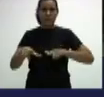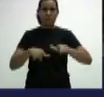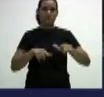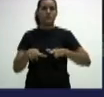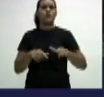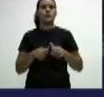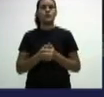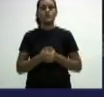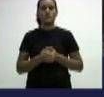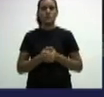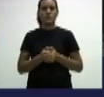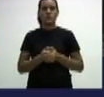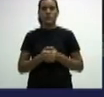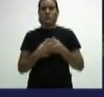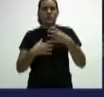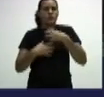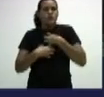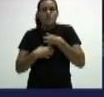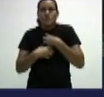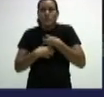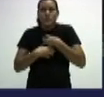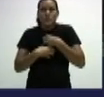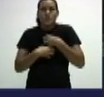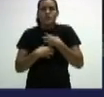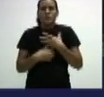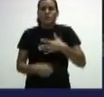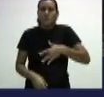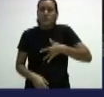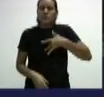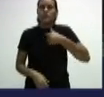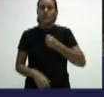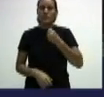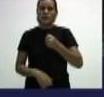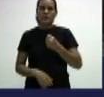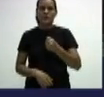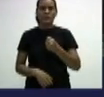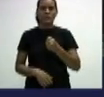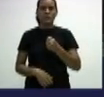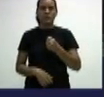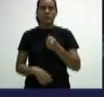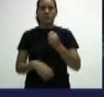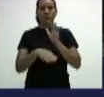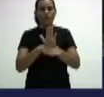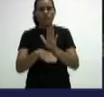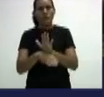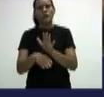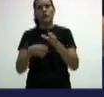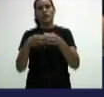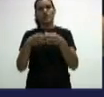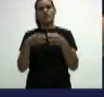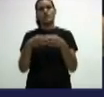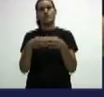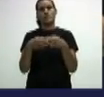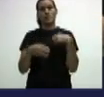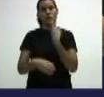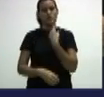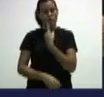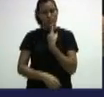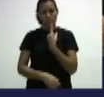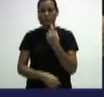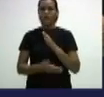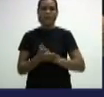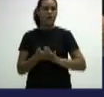do espírito comunitário, inserir o espírito comunitário, que é muito importante, porque a gente sozinho não é nada. Claro. Bom, é